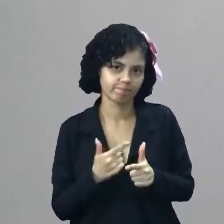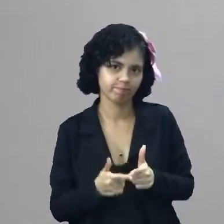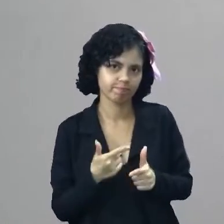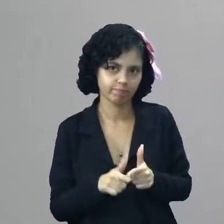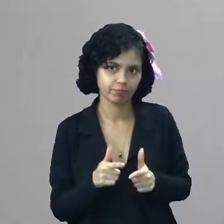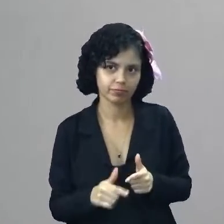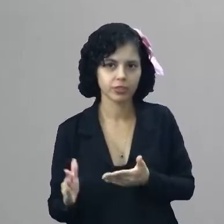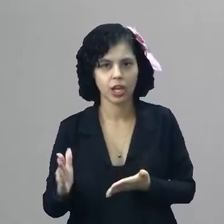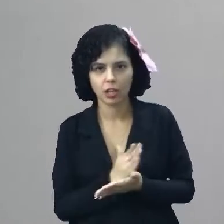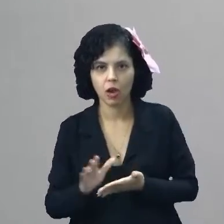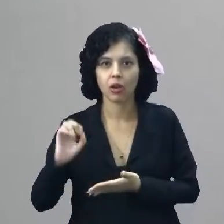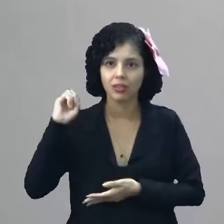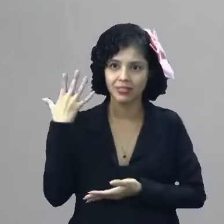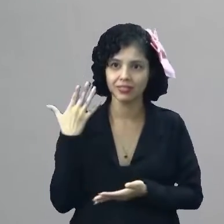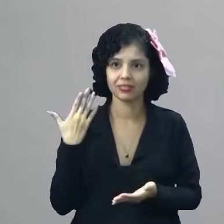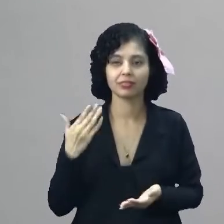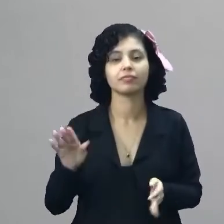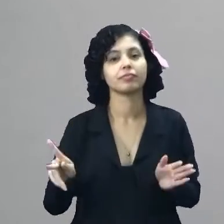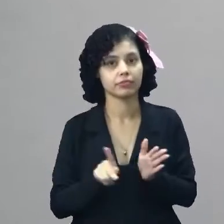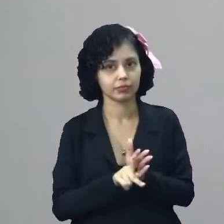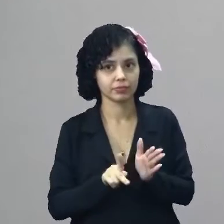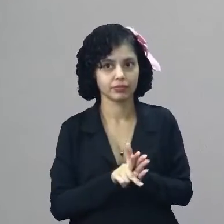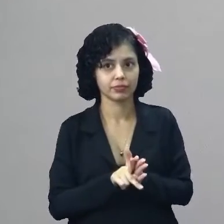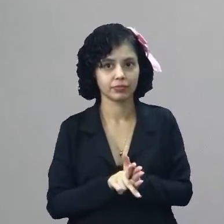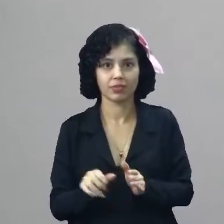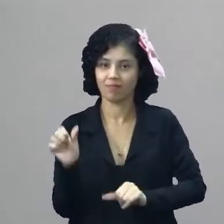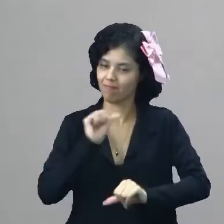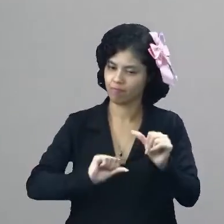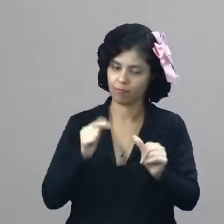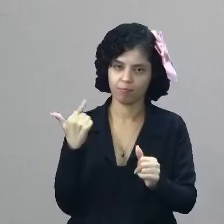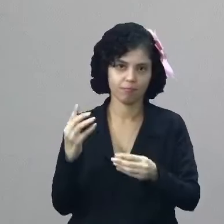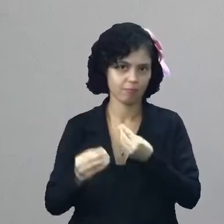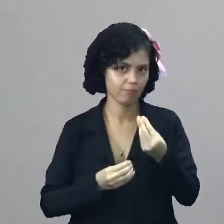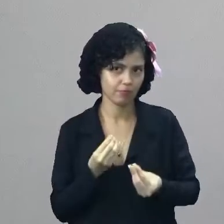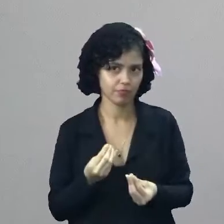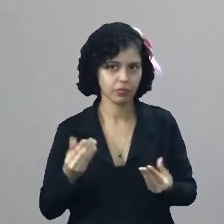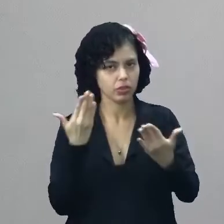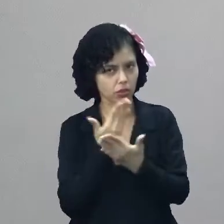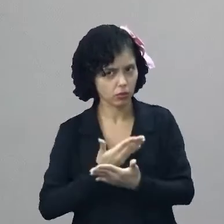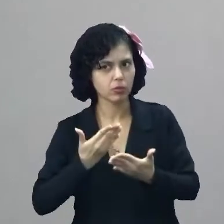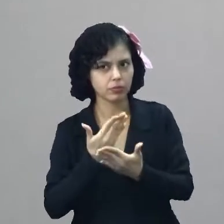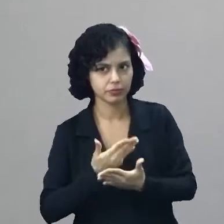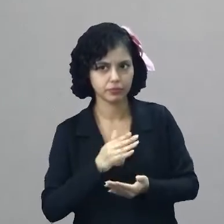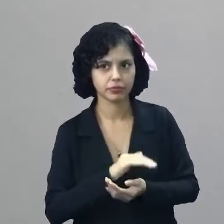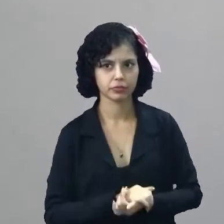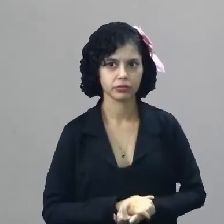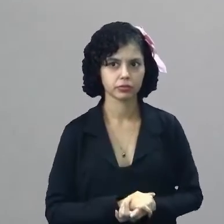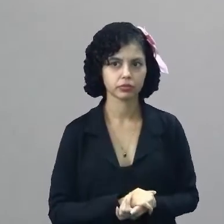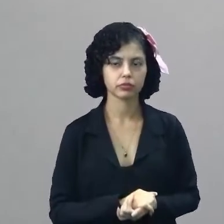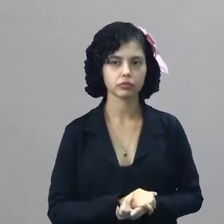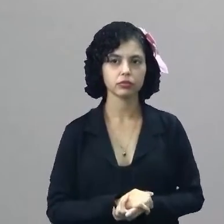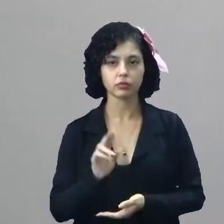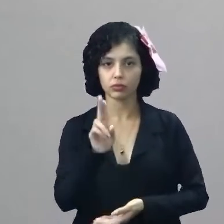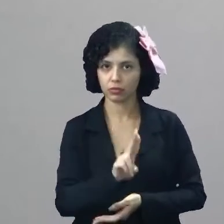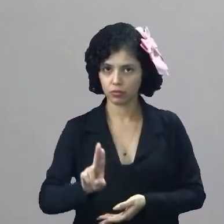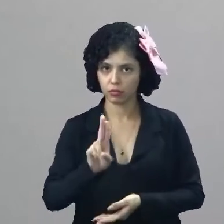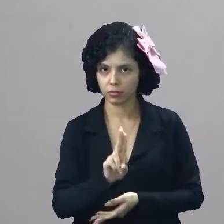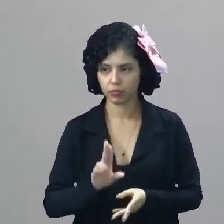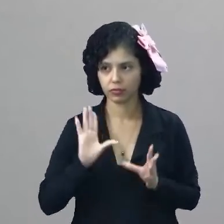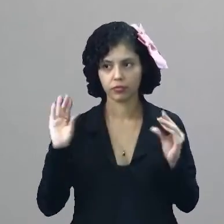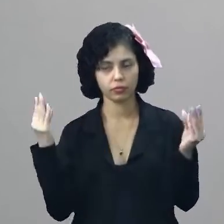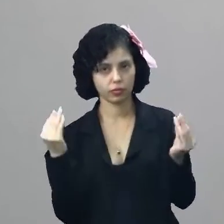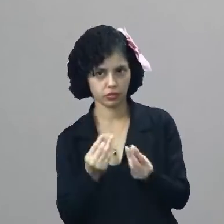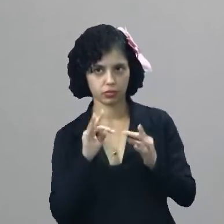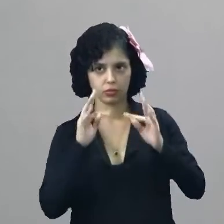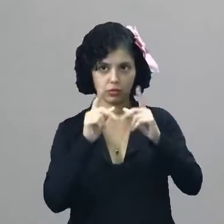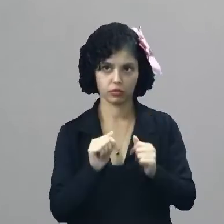danos que em alguns casos podem ser inclusive irreversíveis. Então temos que tomar cuidado com o manuseio dos ácidos e nem